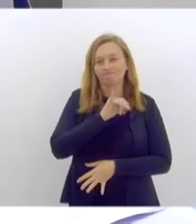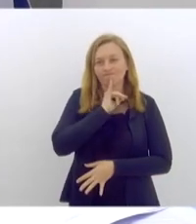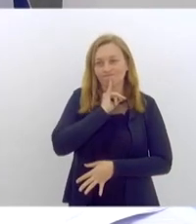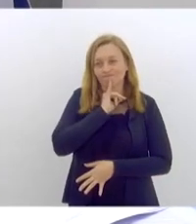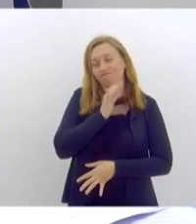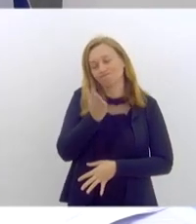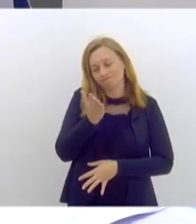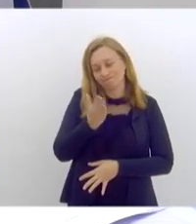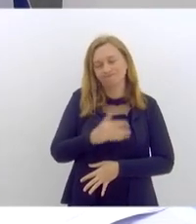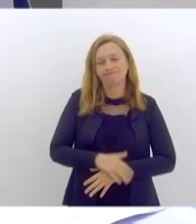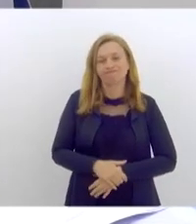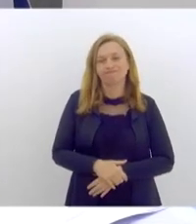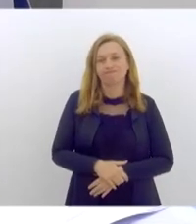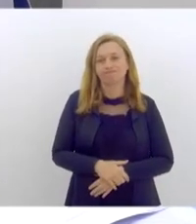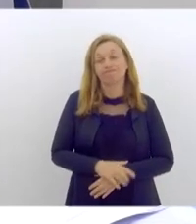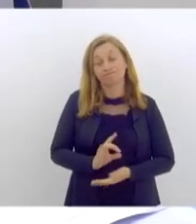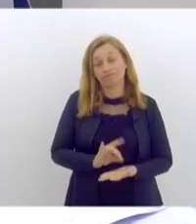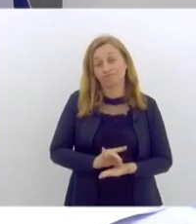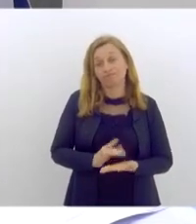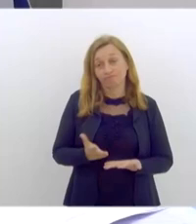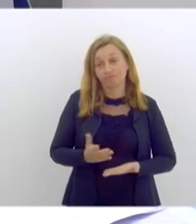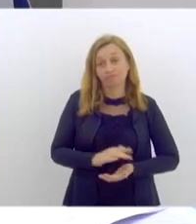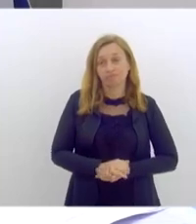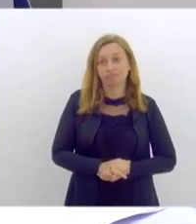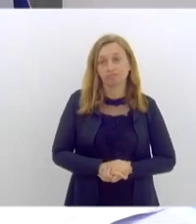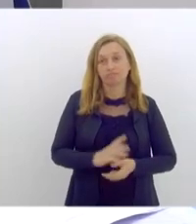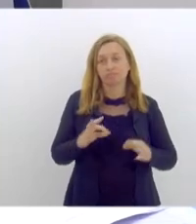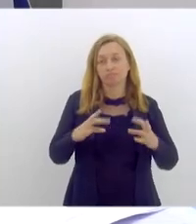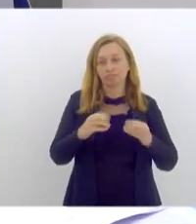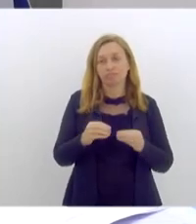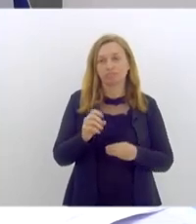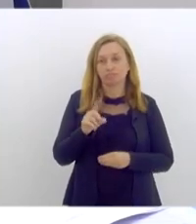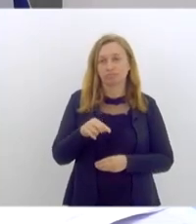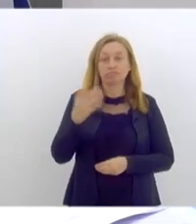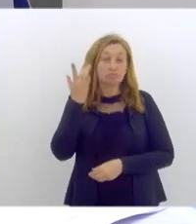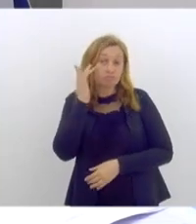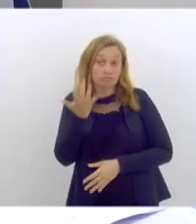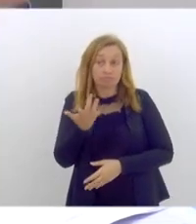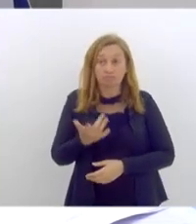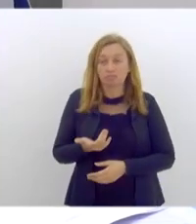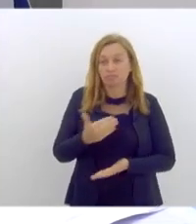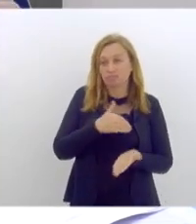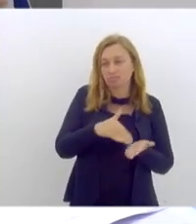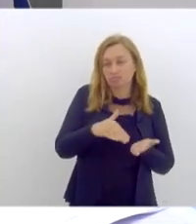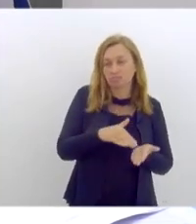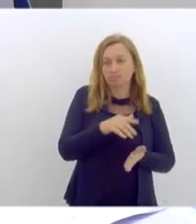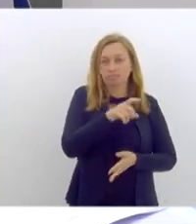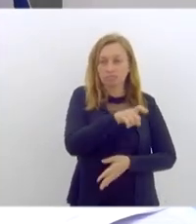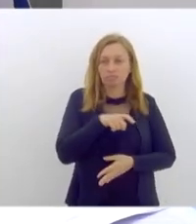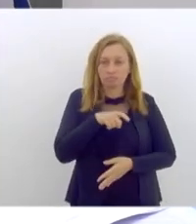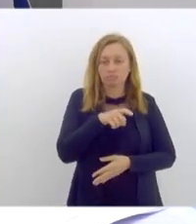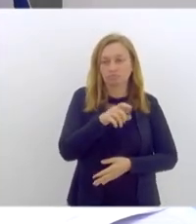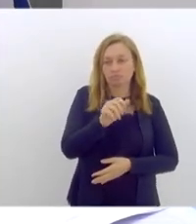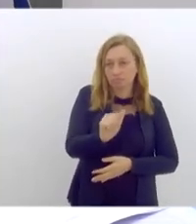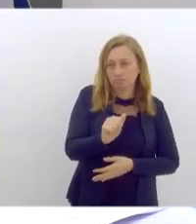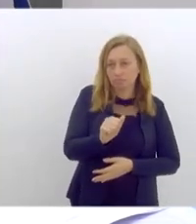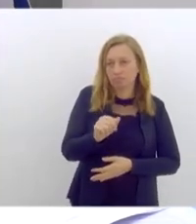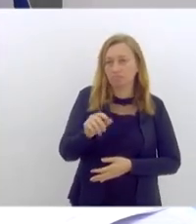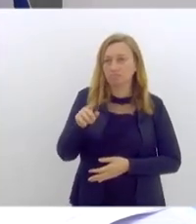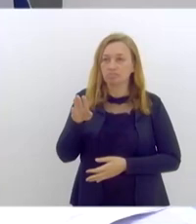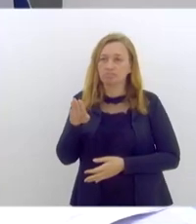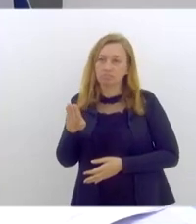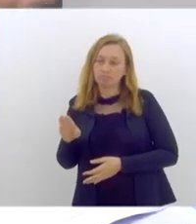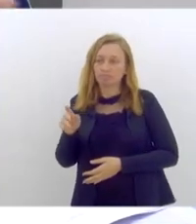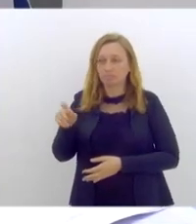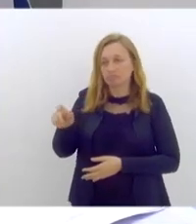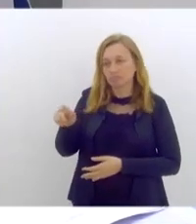essa é a realidade é tudo aqui é uma astrologia secretário x acha isso outro achair o